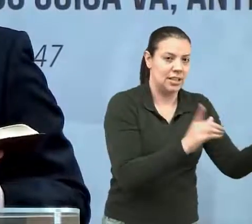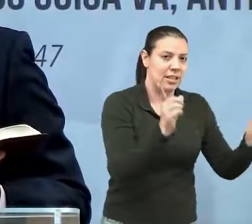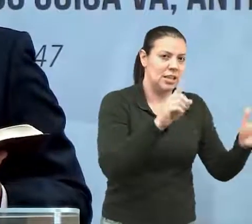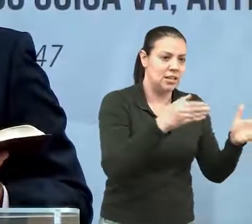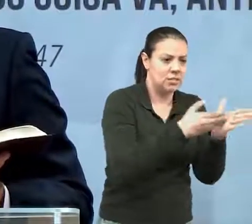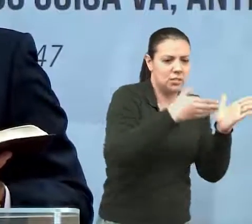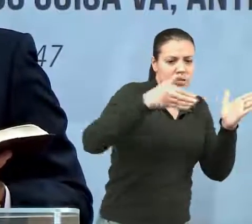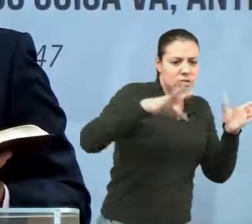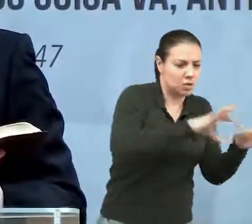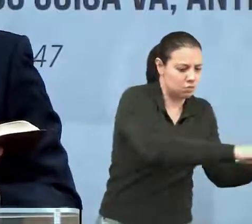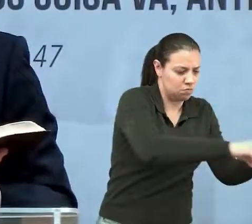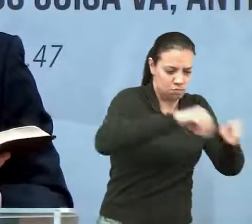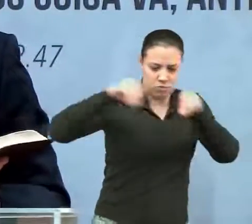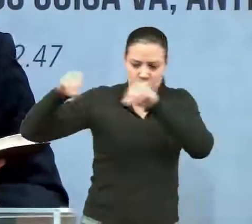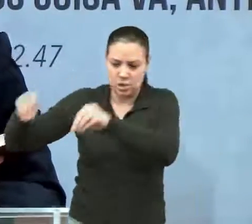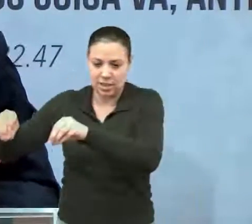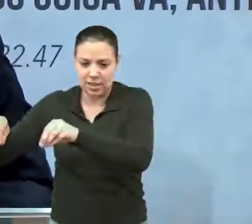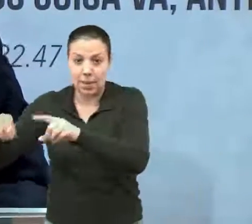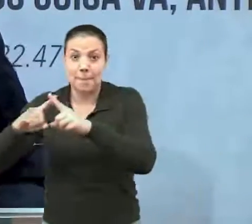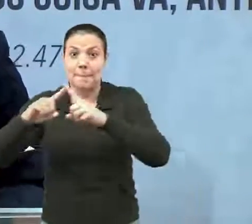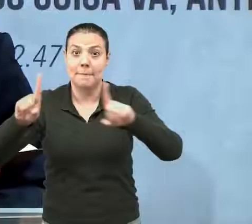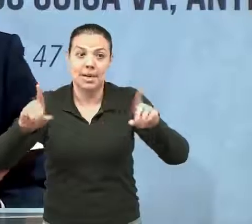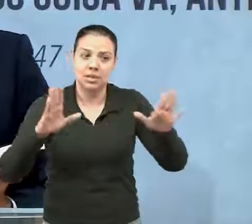leões. Então vejamos,